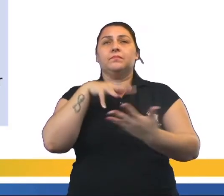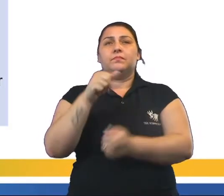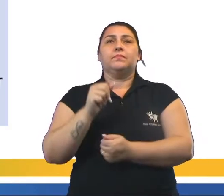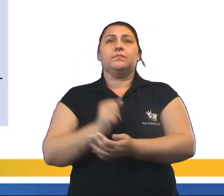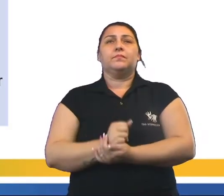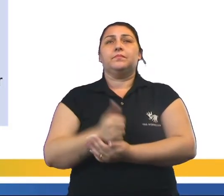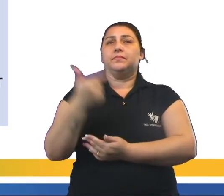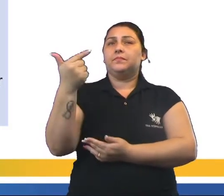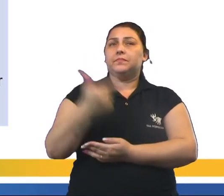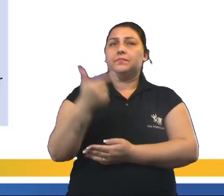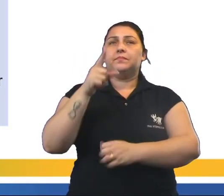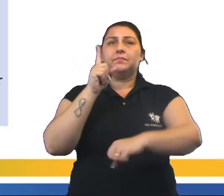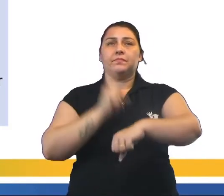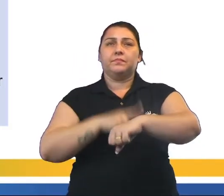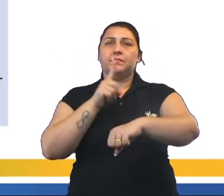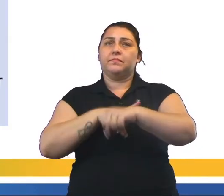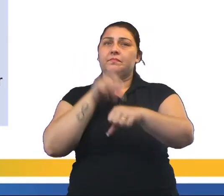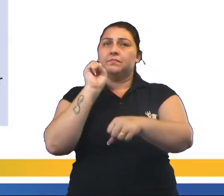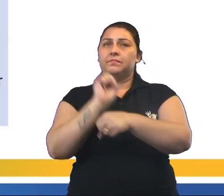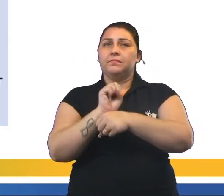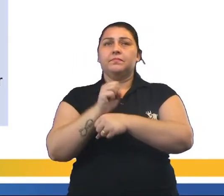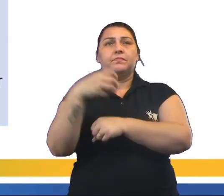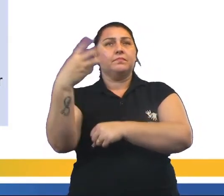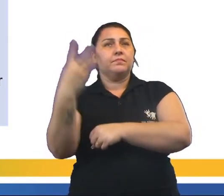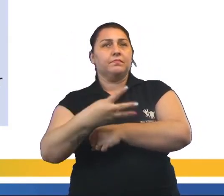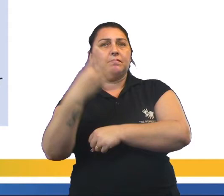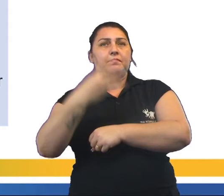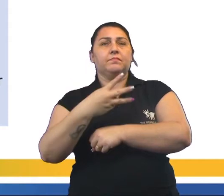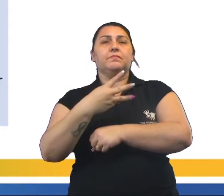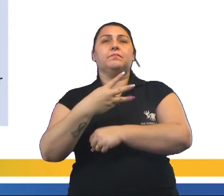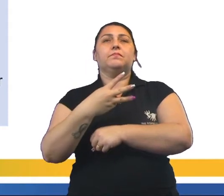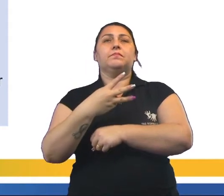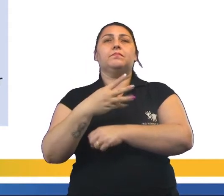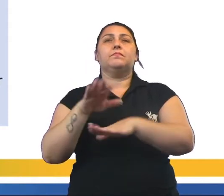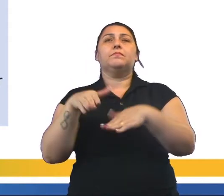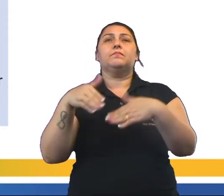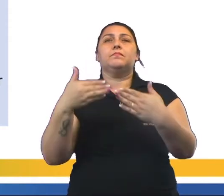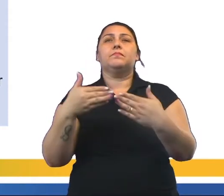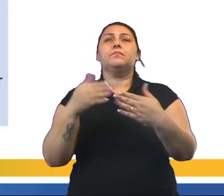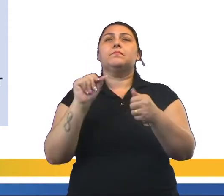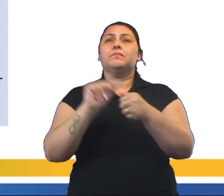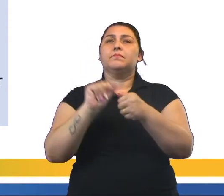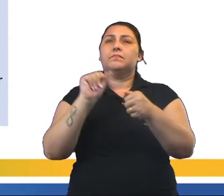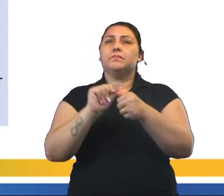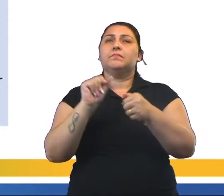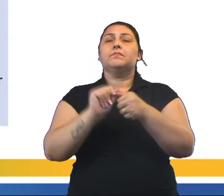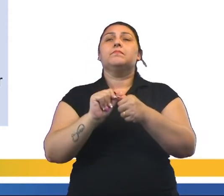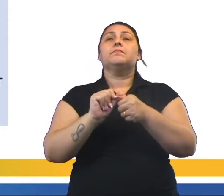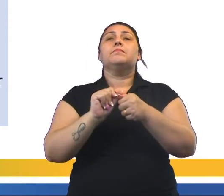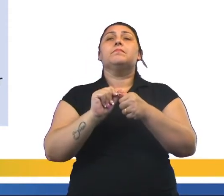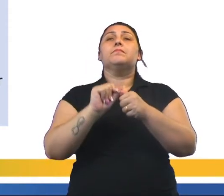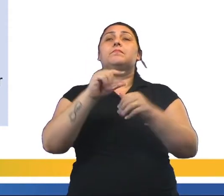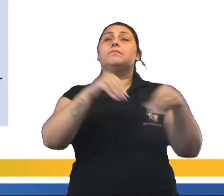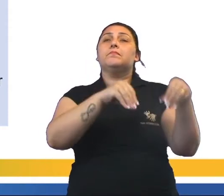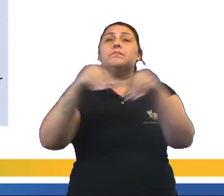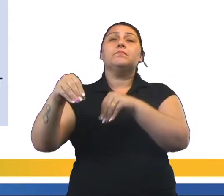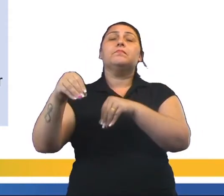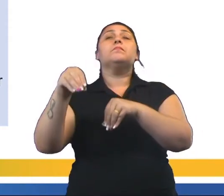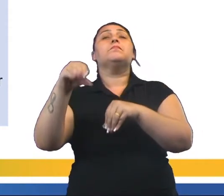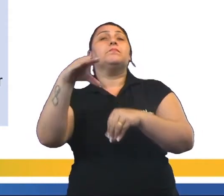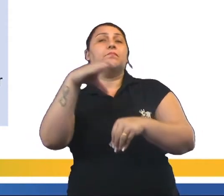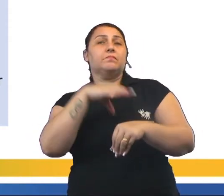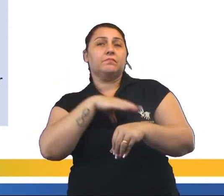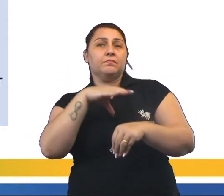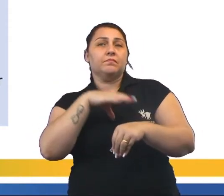mundo. Na parte 2, ela fala a hora de parar. Na parte 3, os motivos que a fizeram sair da terra natal.